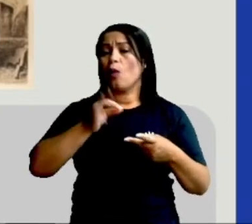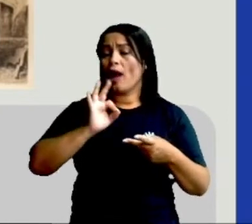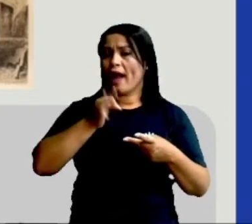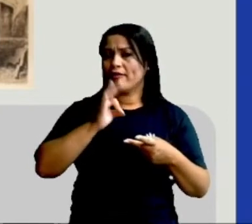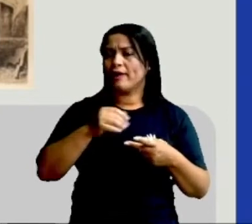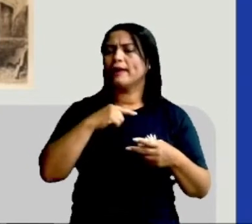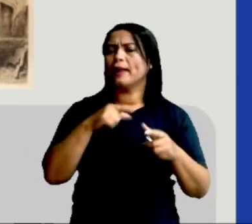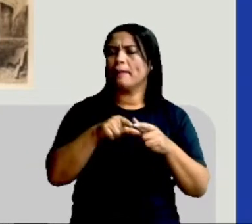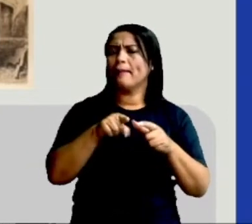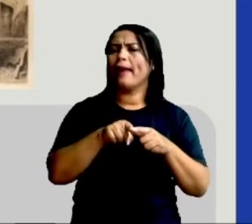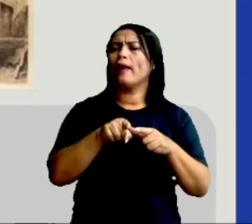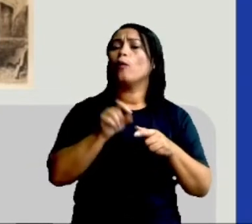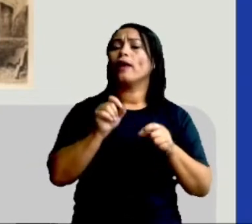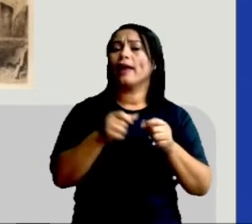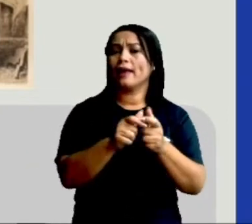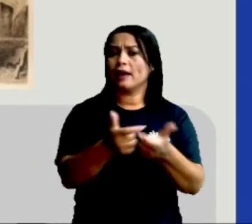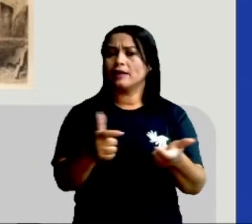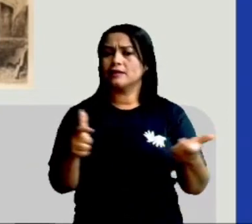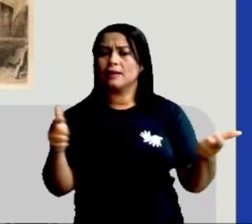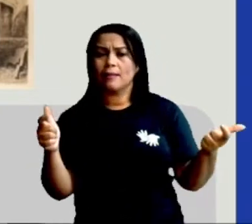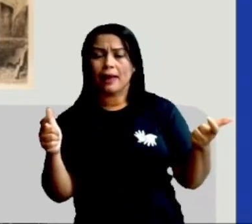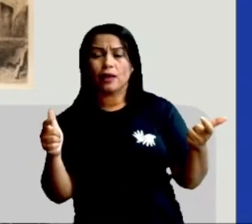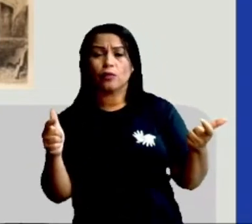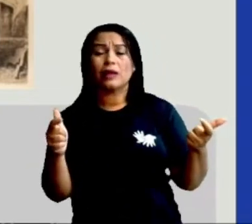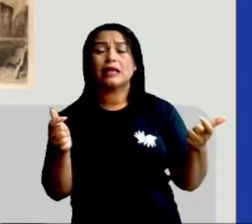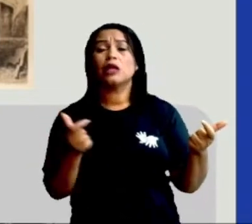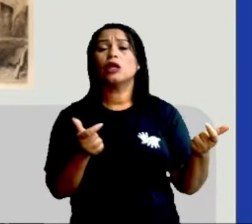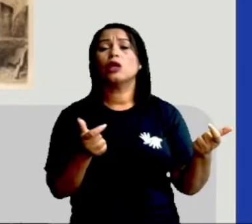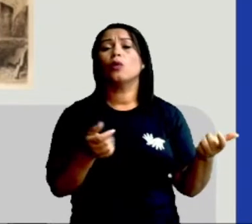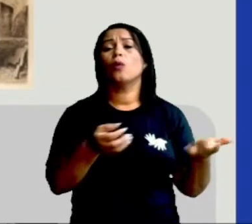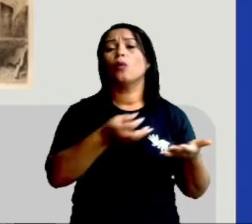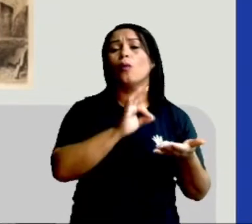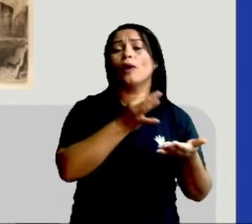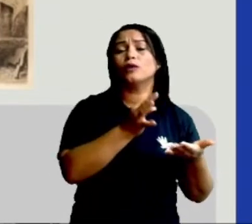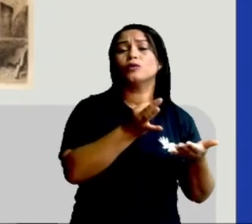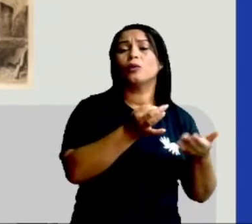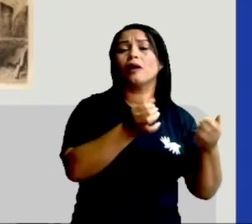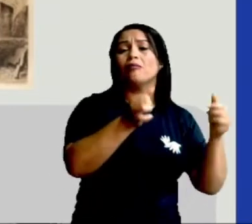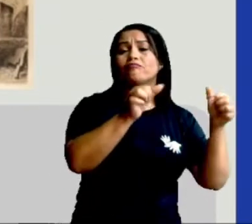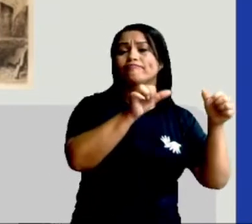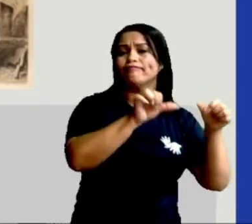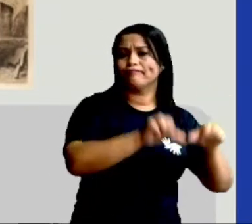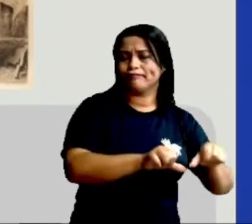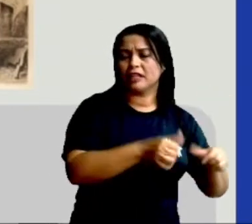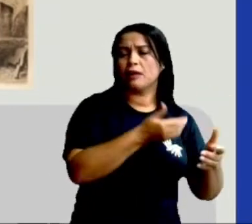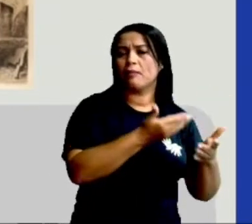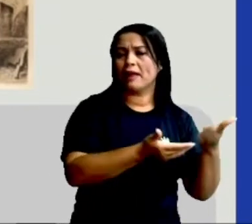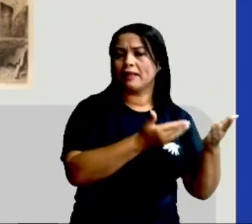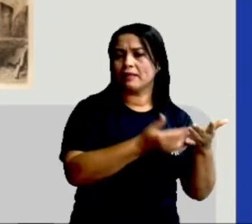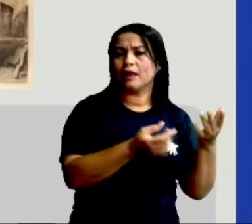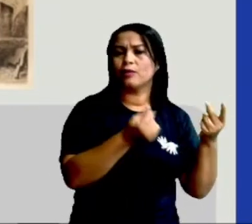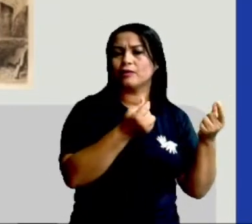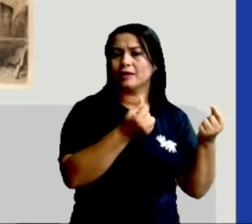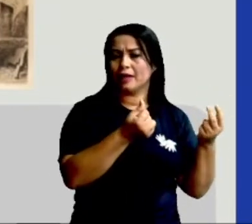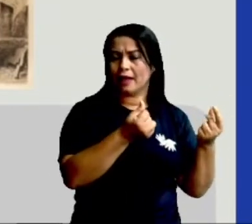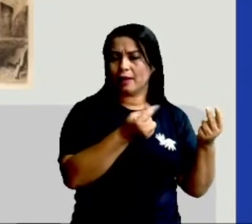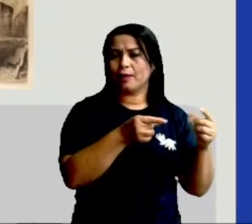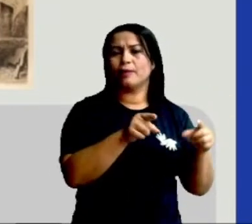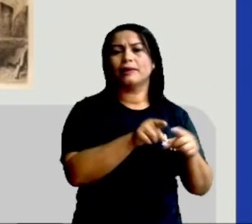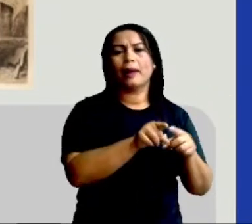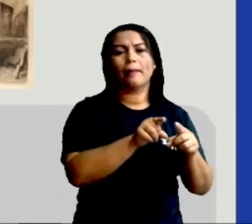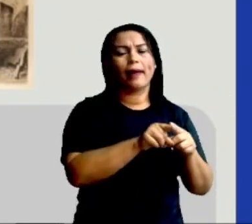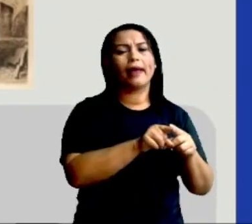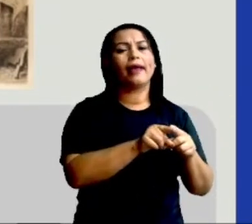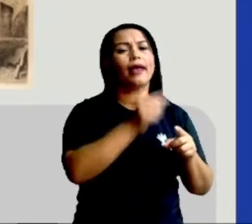Segundo, o crescimento do café foi a decadência do açúcar, ou seja, os usineiros perderam dinheiro e status,